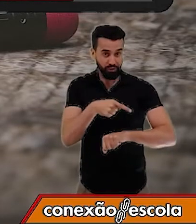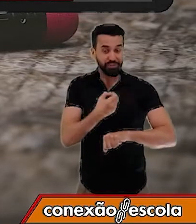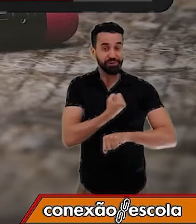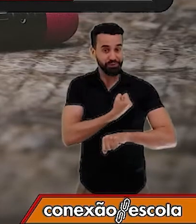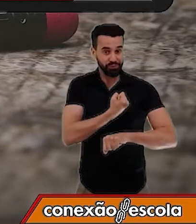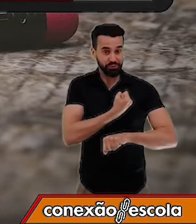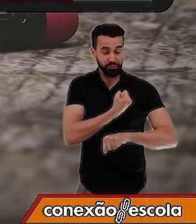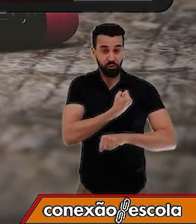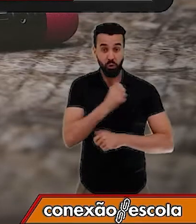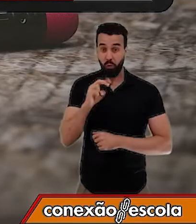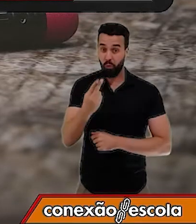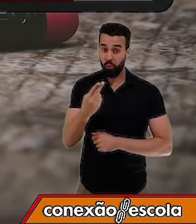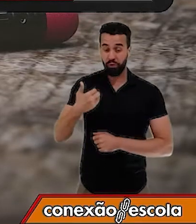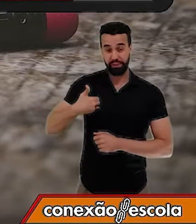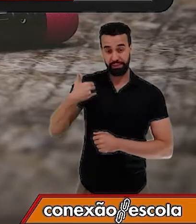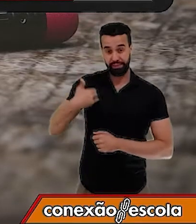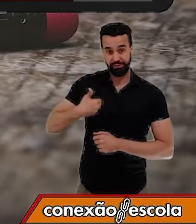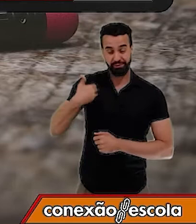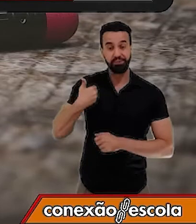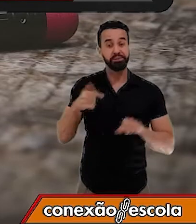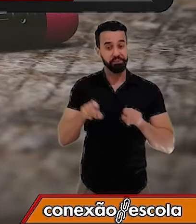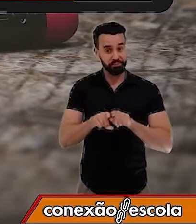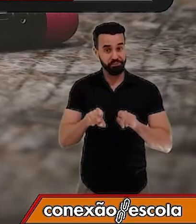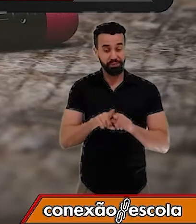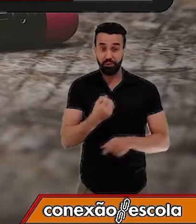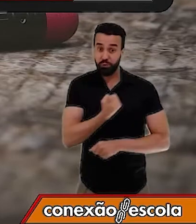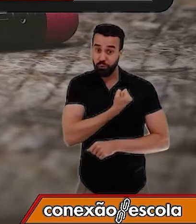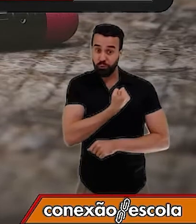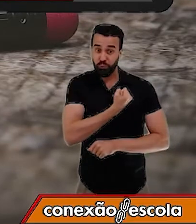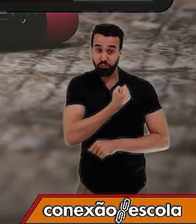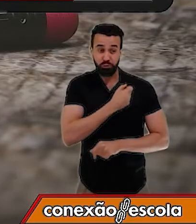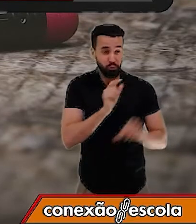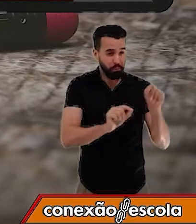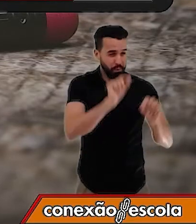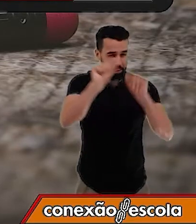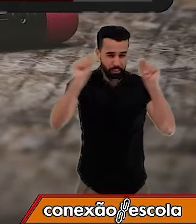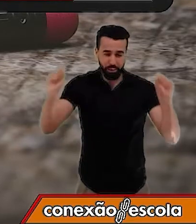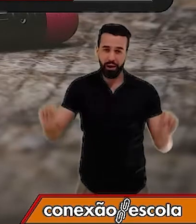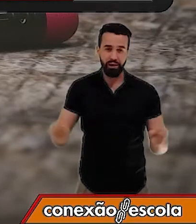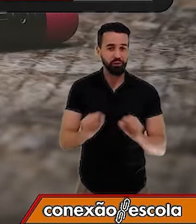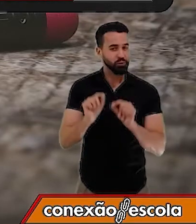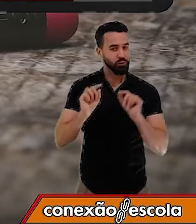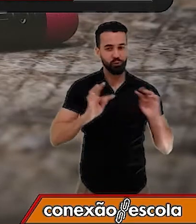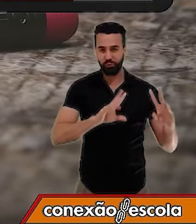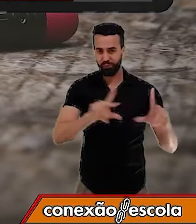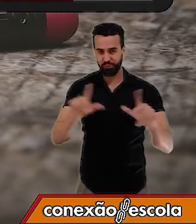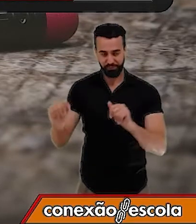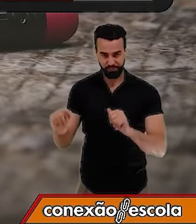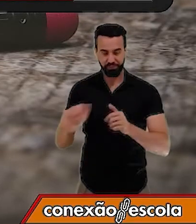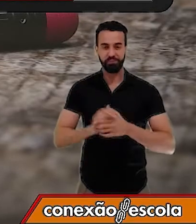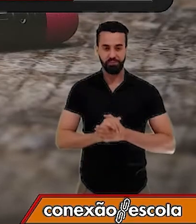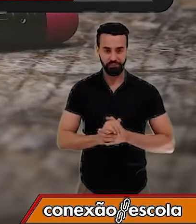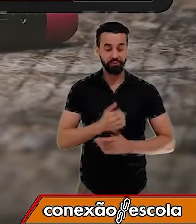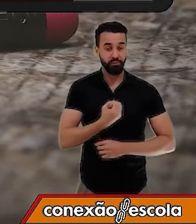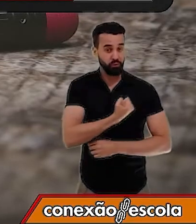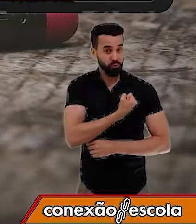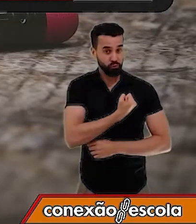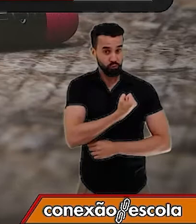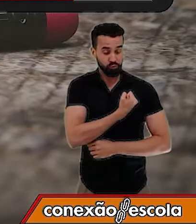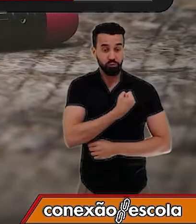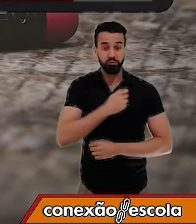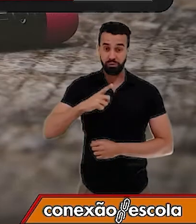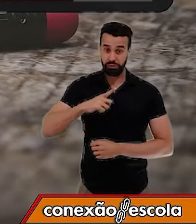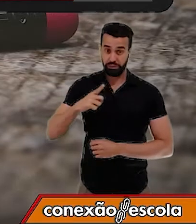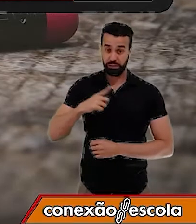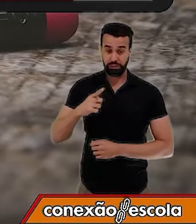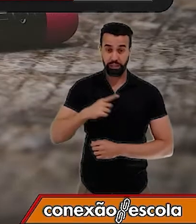a nossa idade, os números estão em todos os lugares. Esses números são formados por